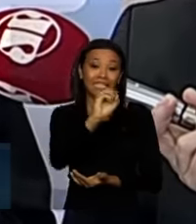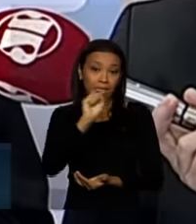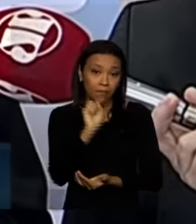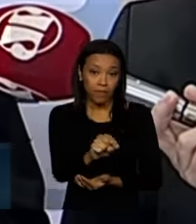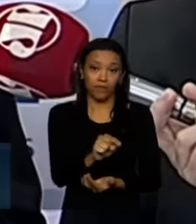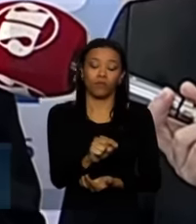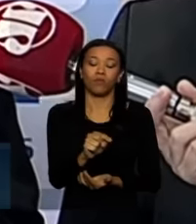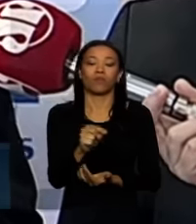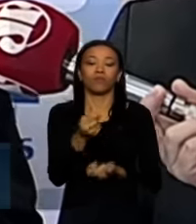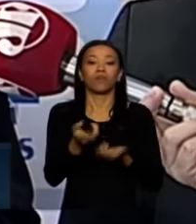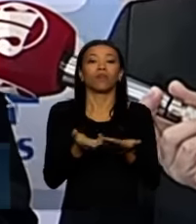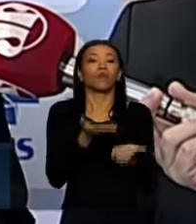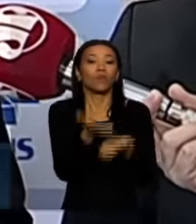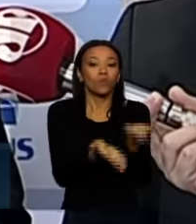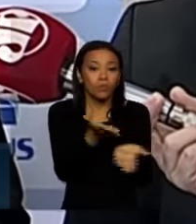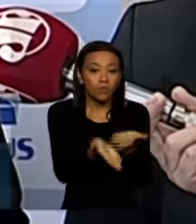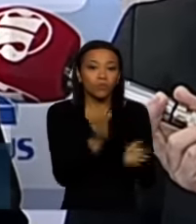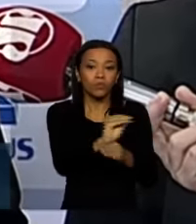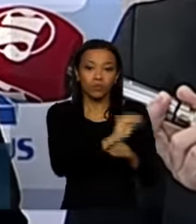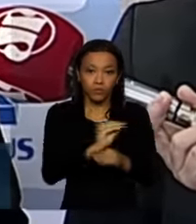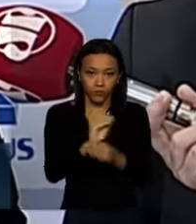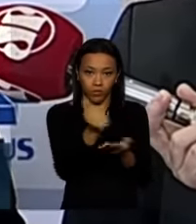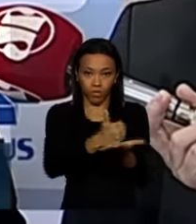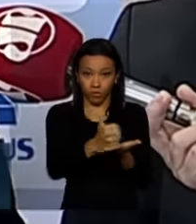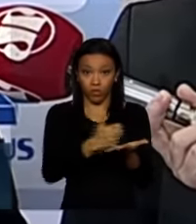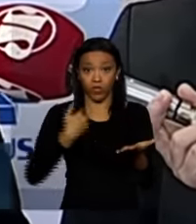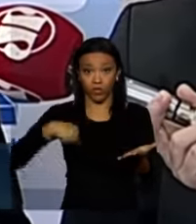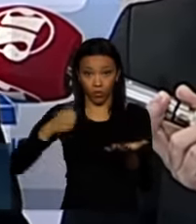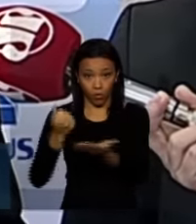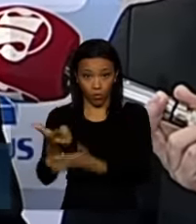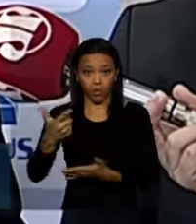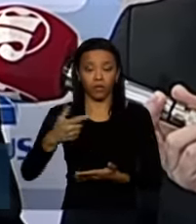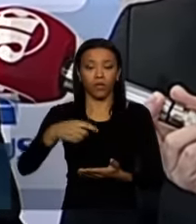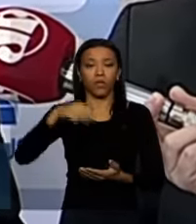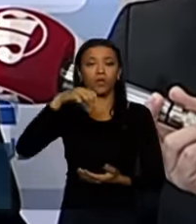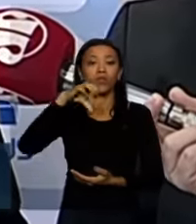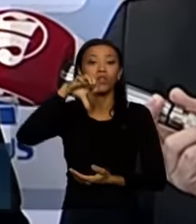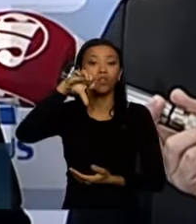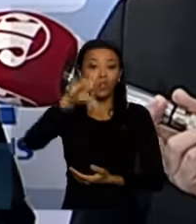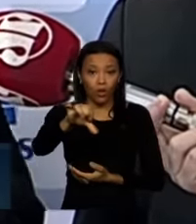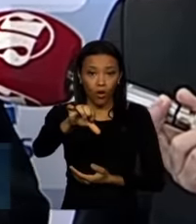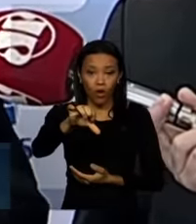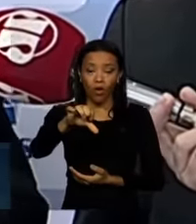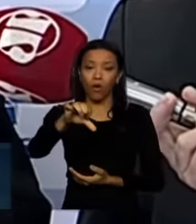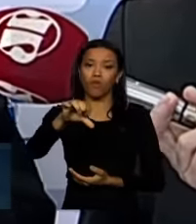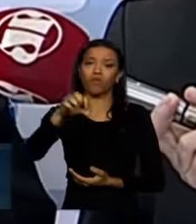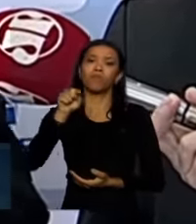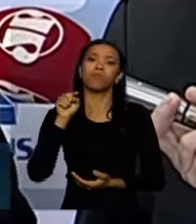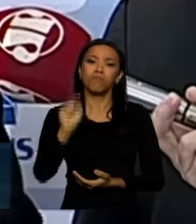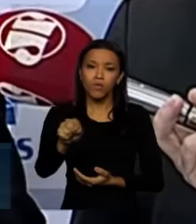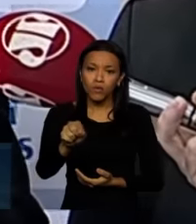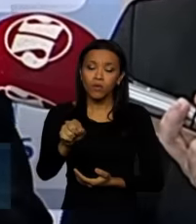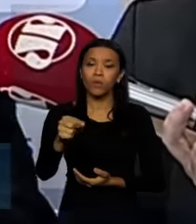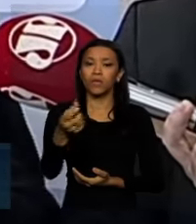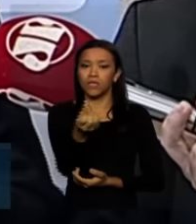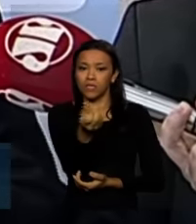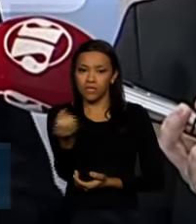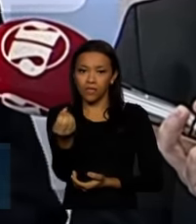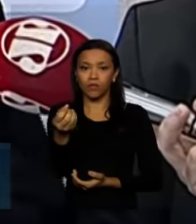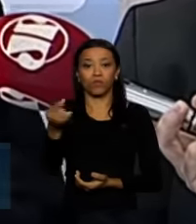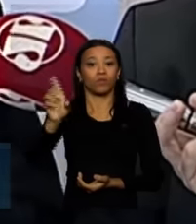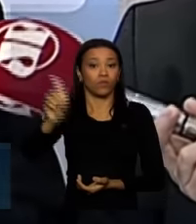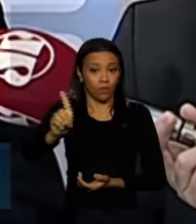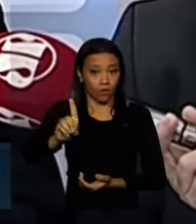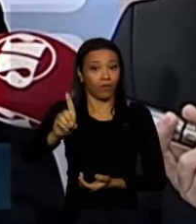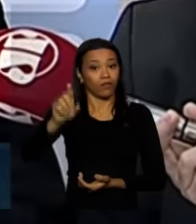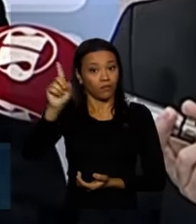comprando isso por 9,6 9.600 o que é uma coisa extraordinária e